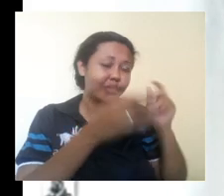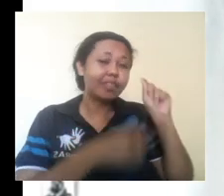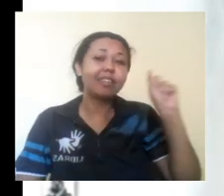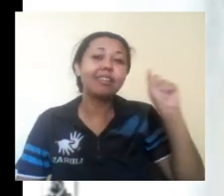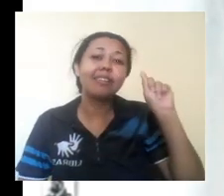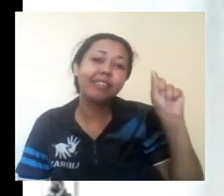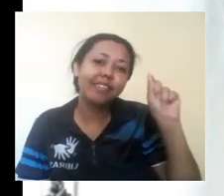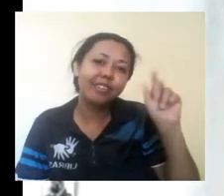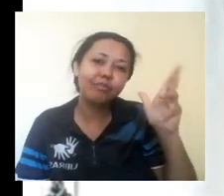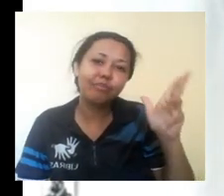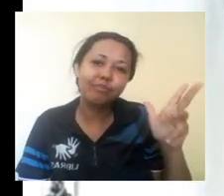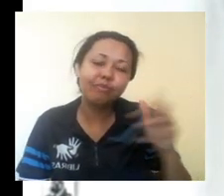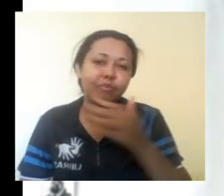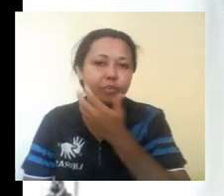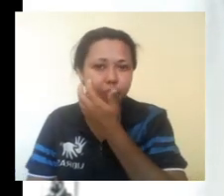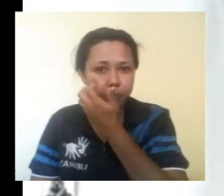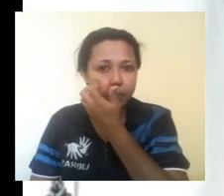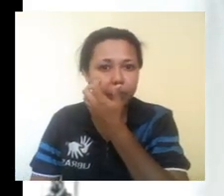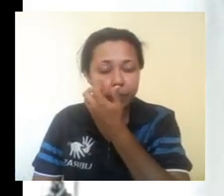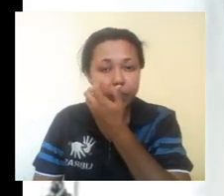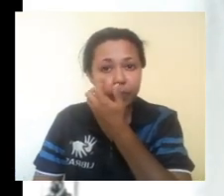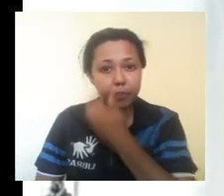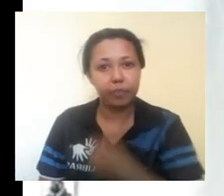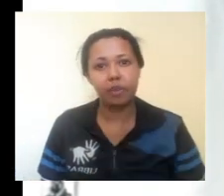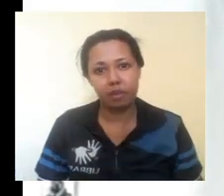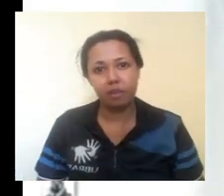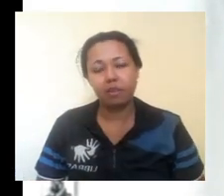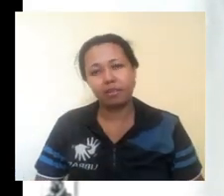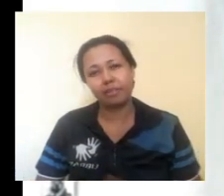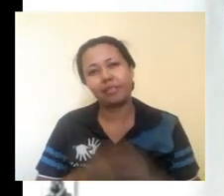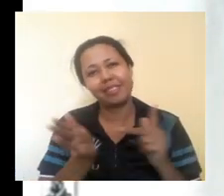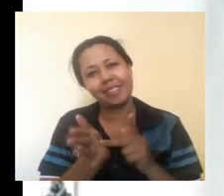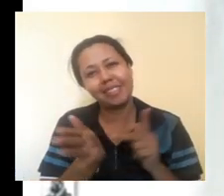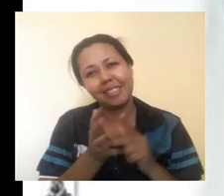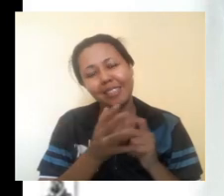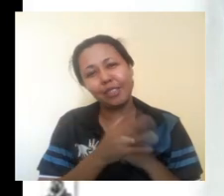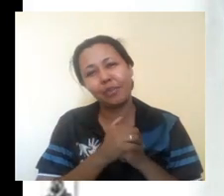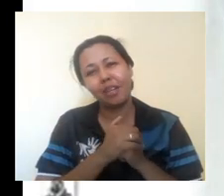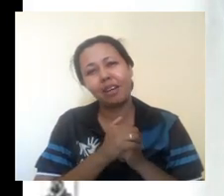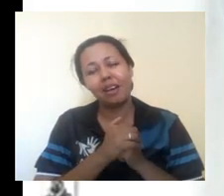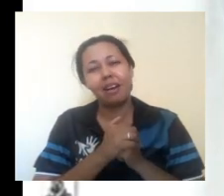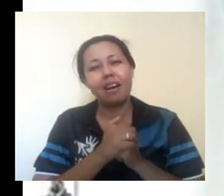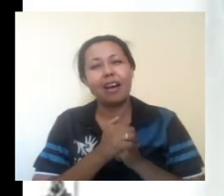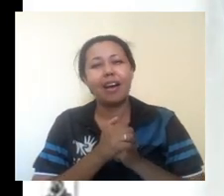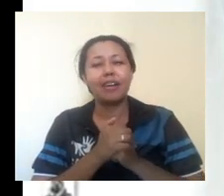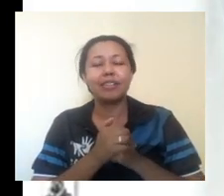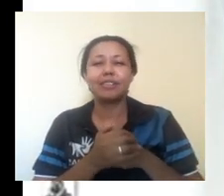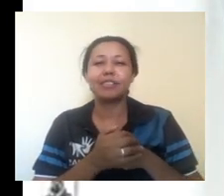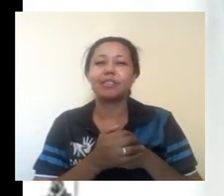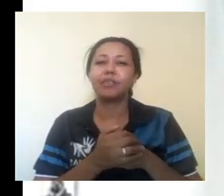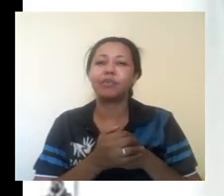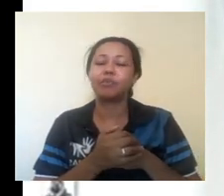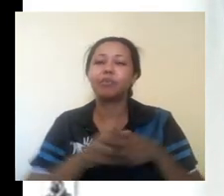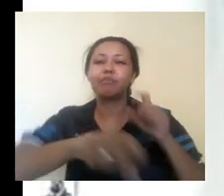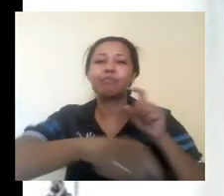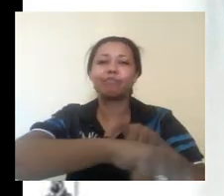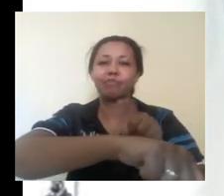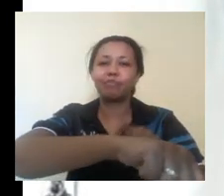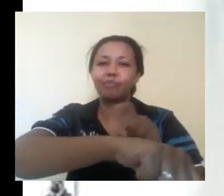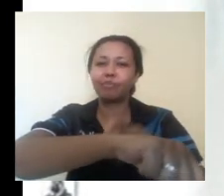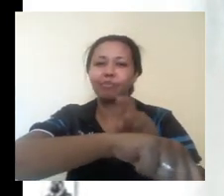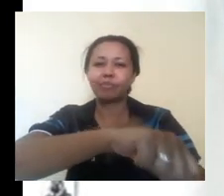adoece, é um fato. E às vezes nos leva, assim, até a perder tempo, a um cansaço. A gente gasta tanta energia naquilo ali, que é